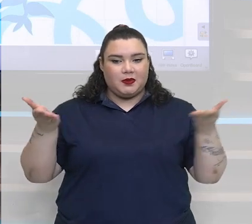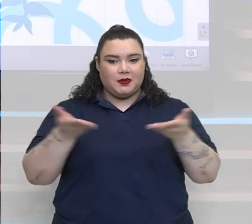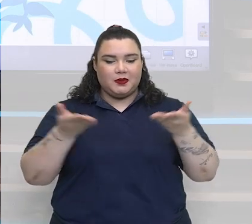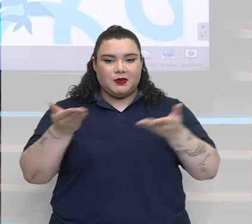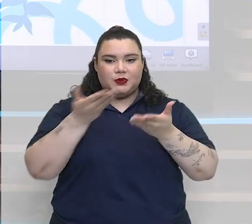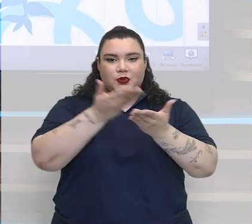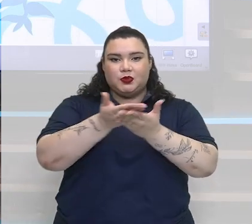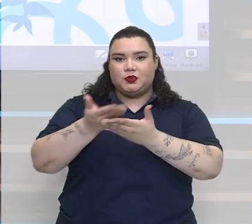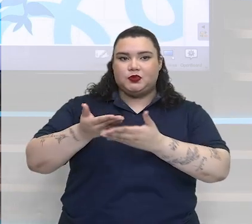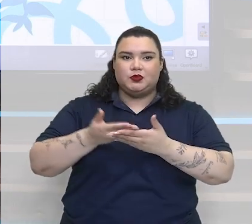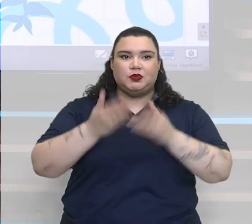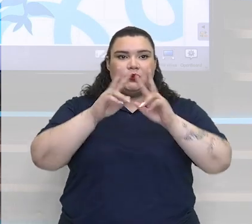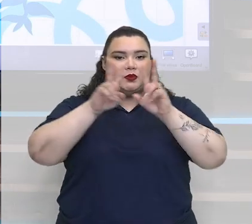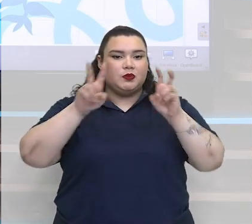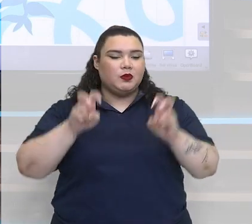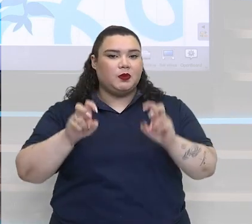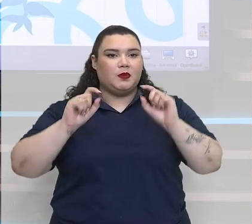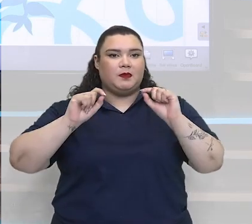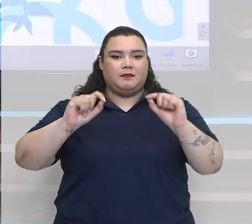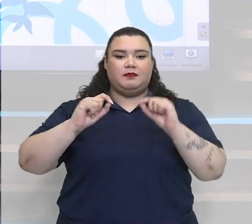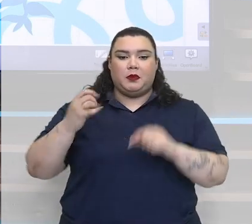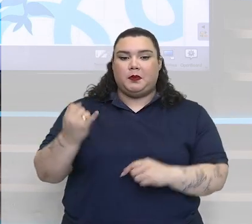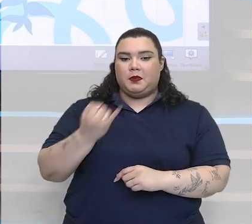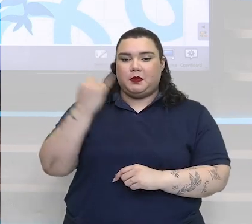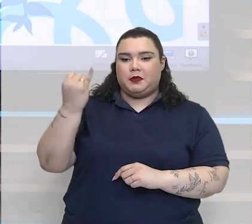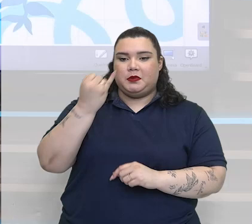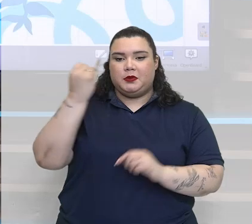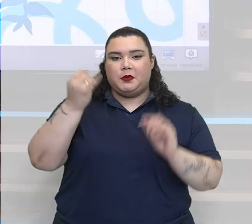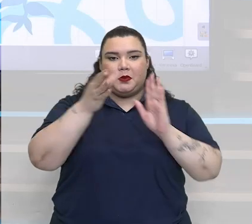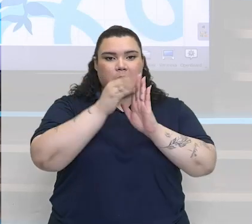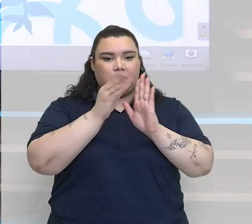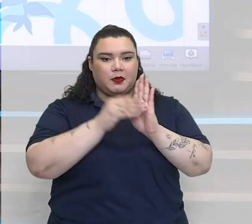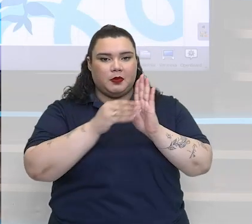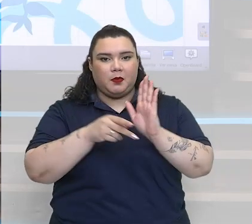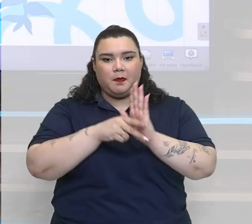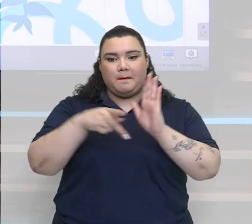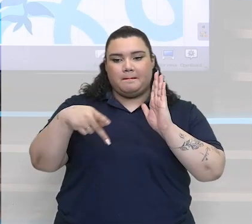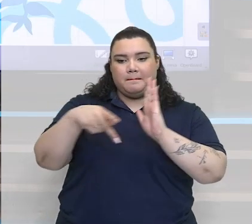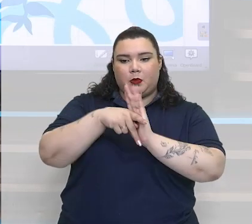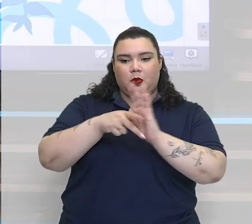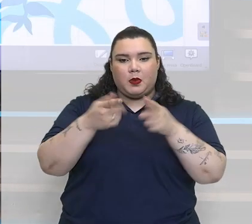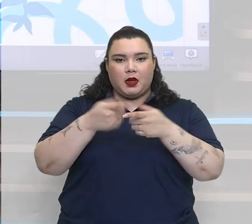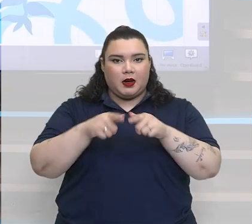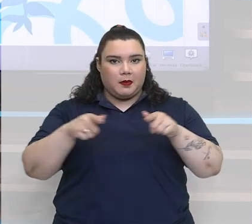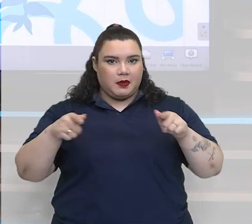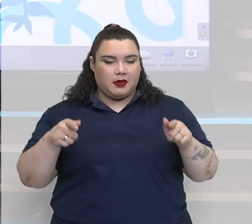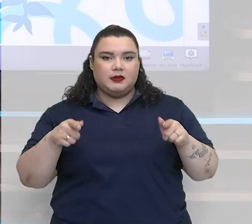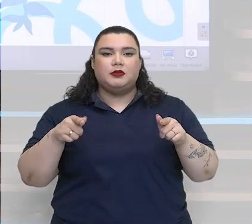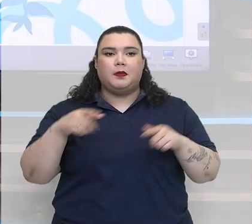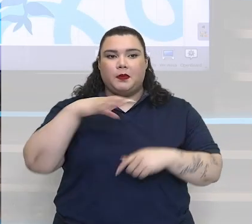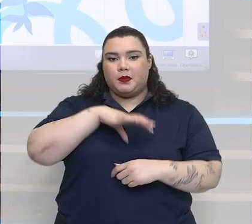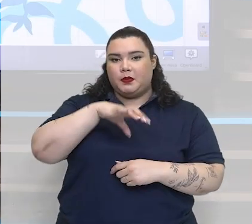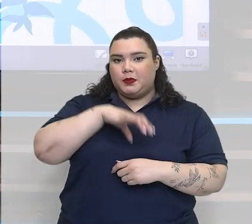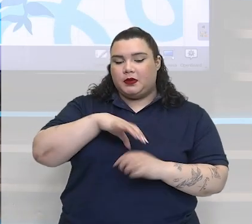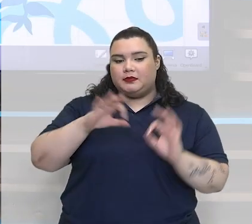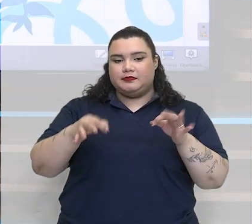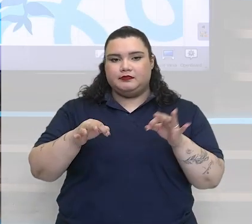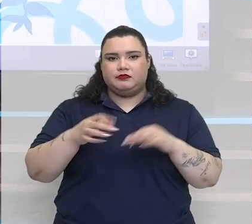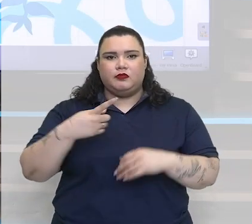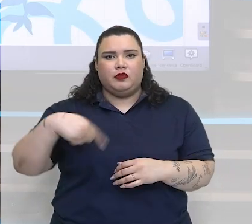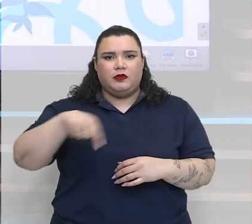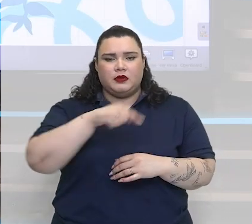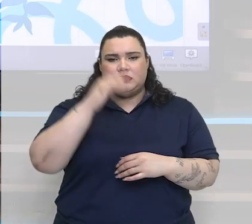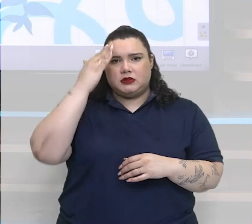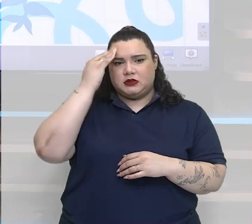Acentuação. Vamos estudar este importante aspecto da língua portuguesa. Você sabia que